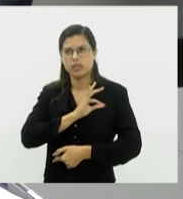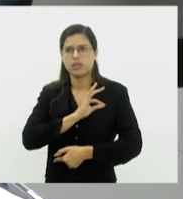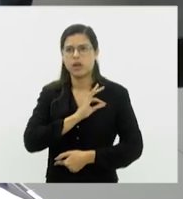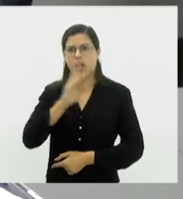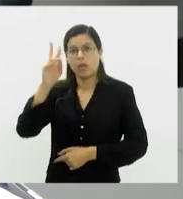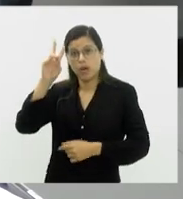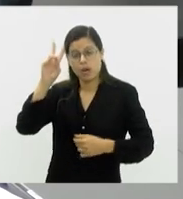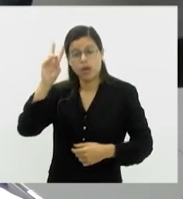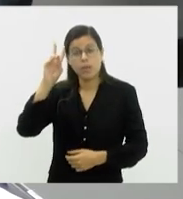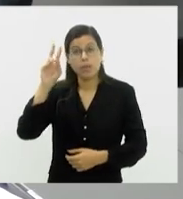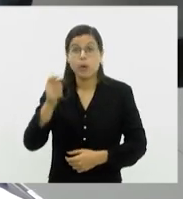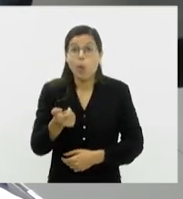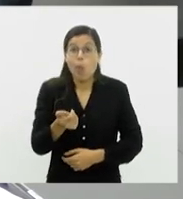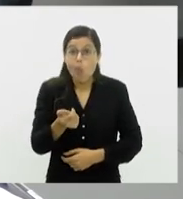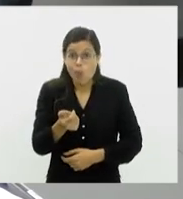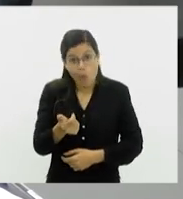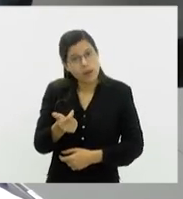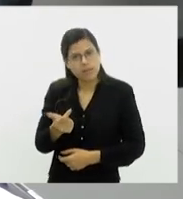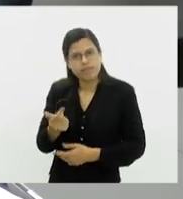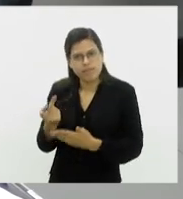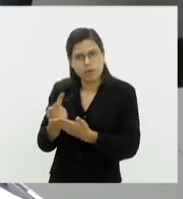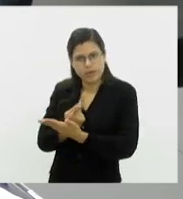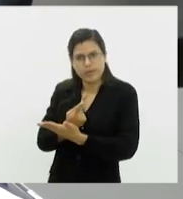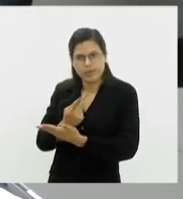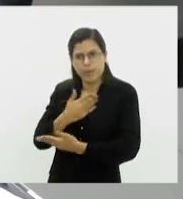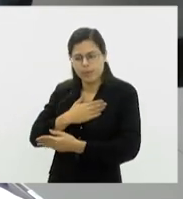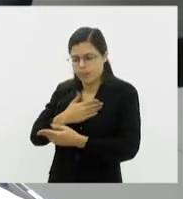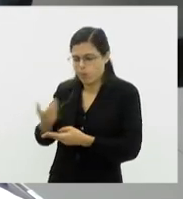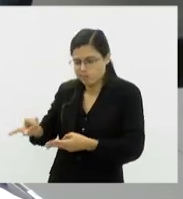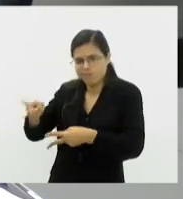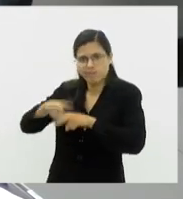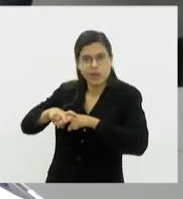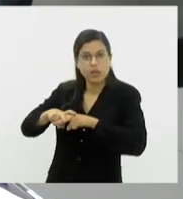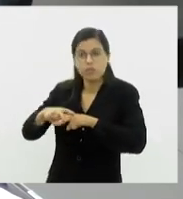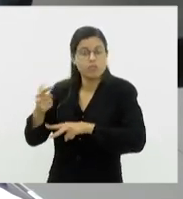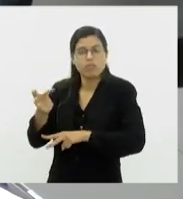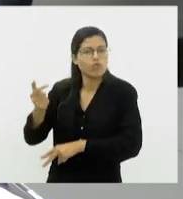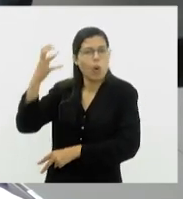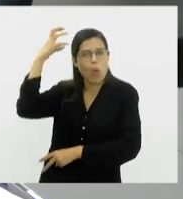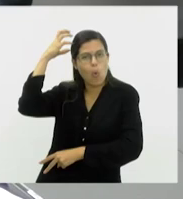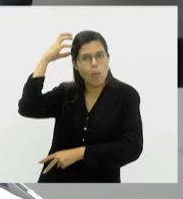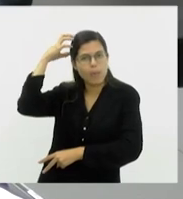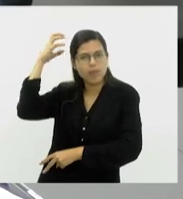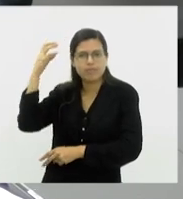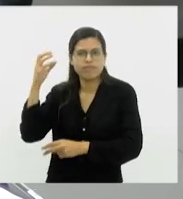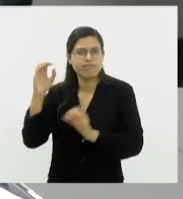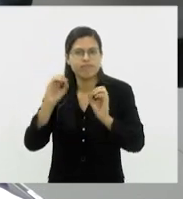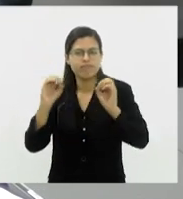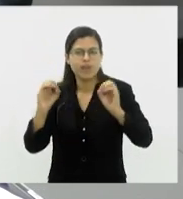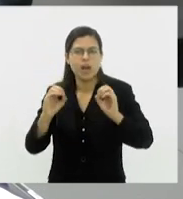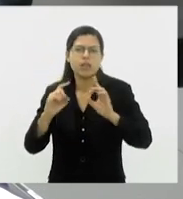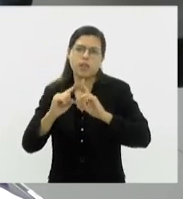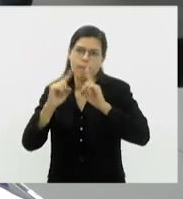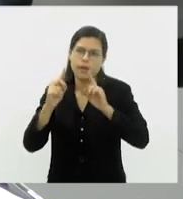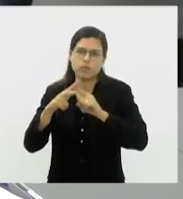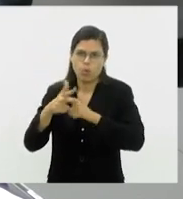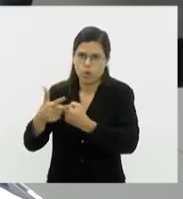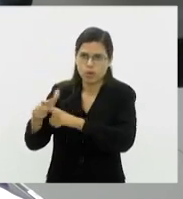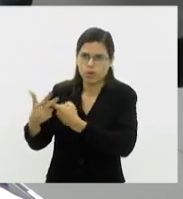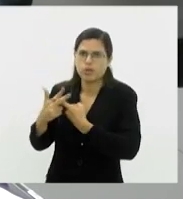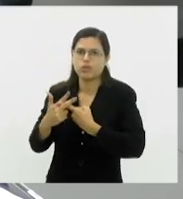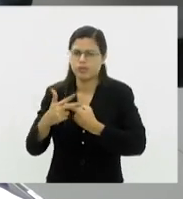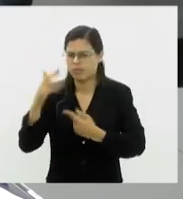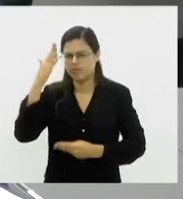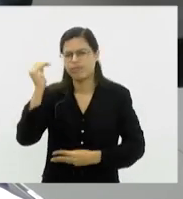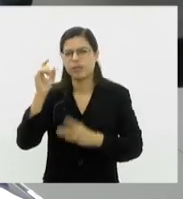quase quase fiquei detido sem ter culpa de nada mas graças a Deus repararam eu sei o quanto é